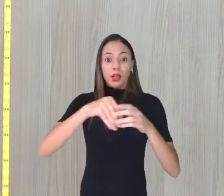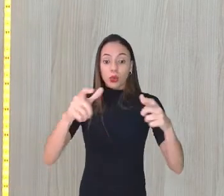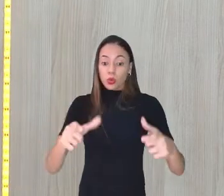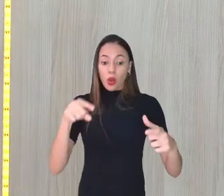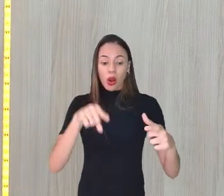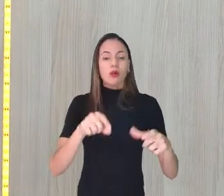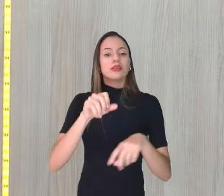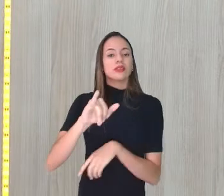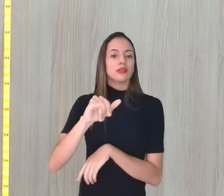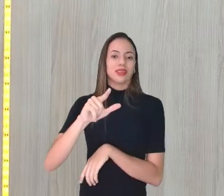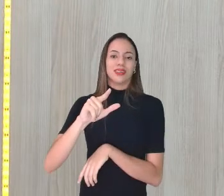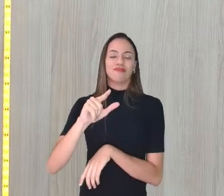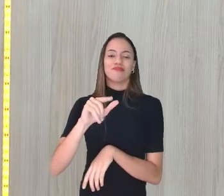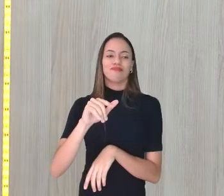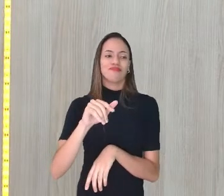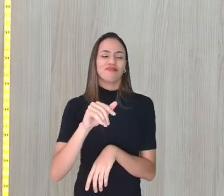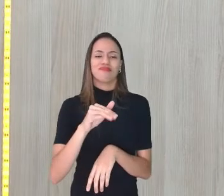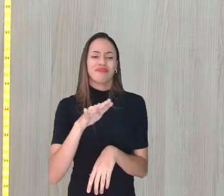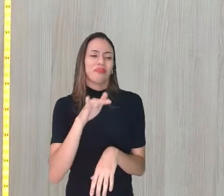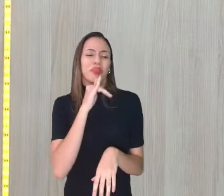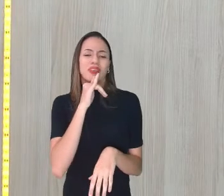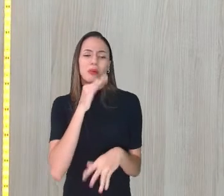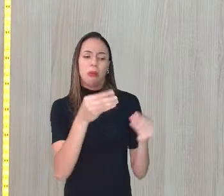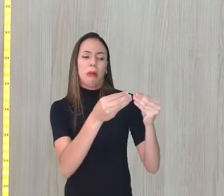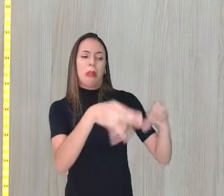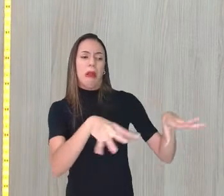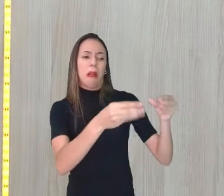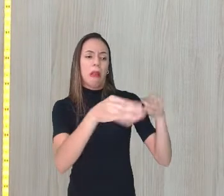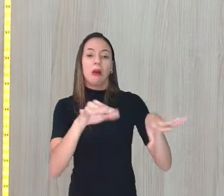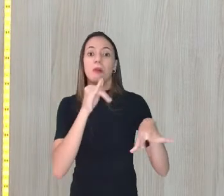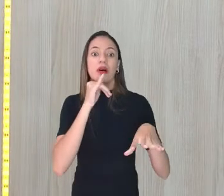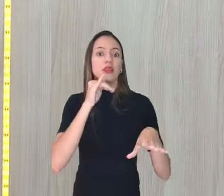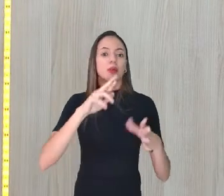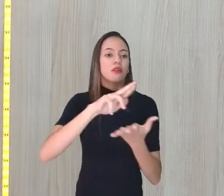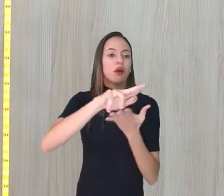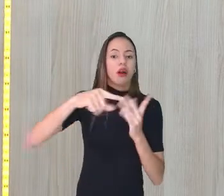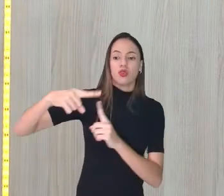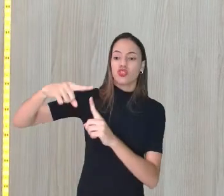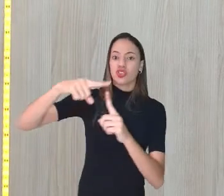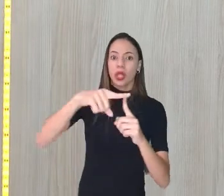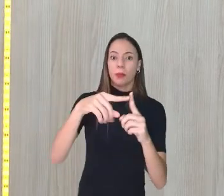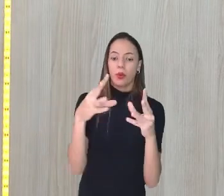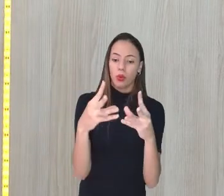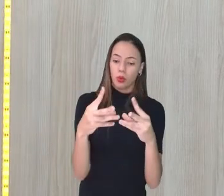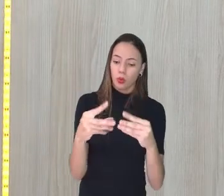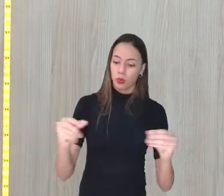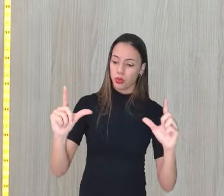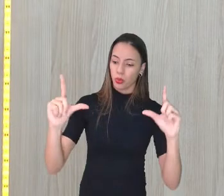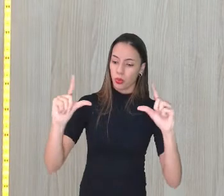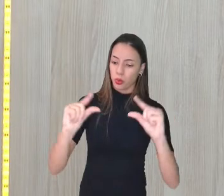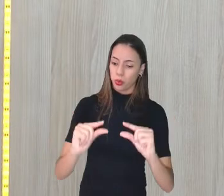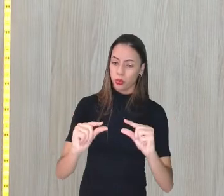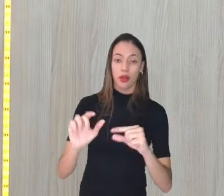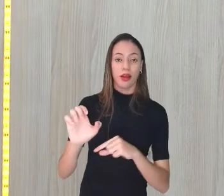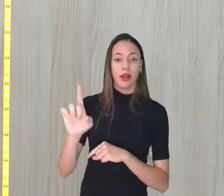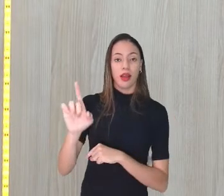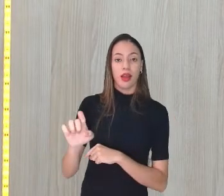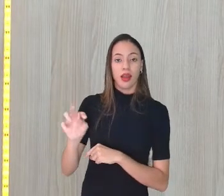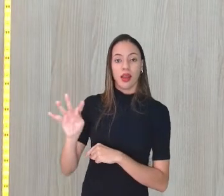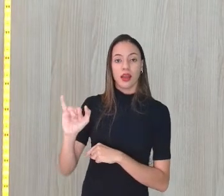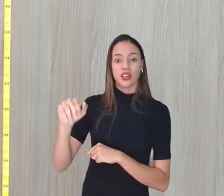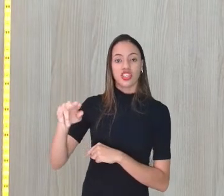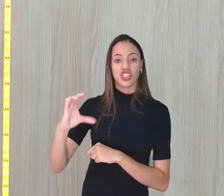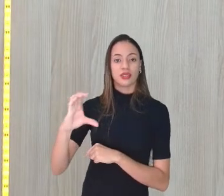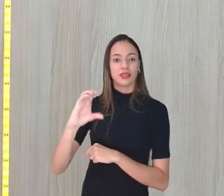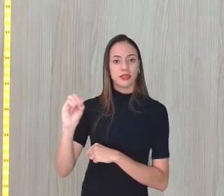preserva, aí a gente já está falando, né, de várias espécies aí que estão ficando em extinção, né? E se a gente